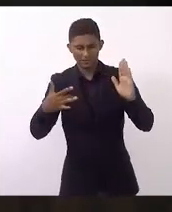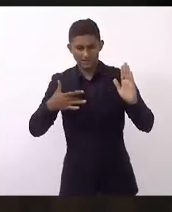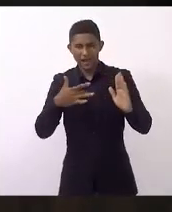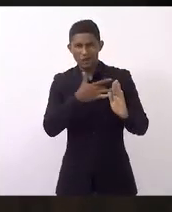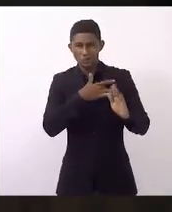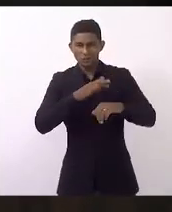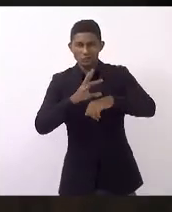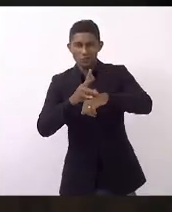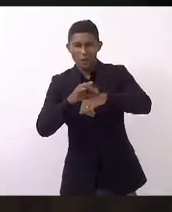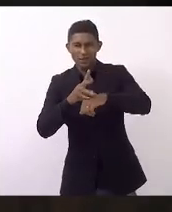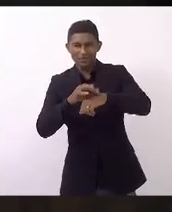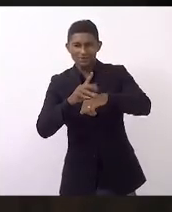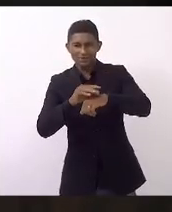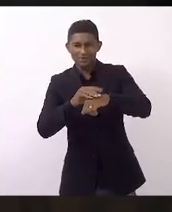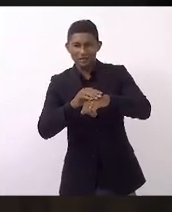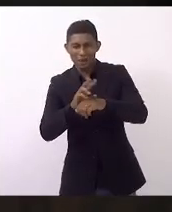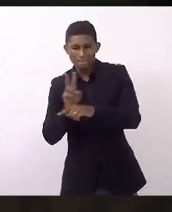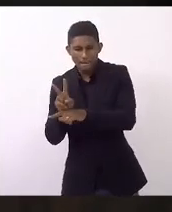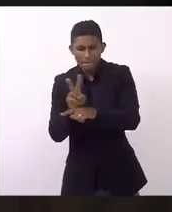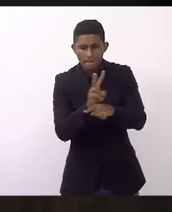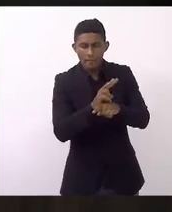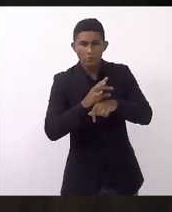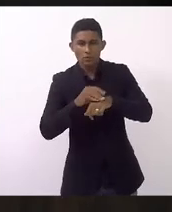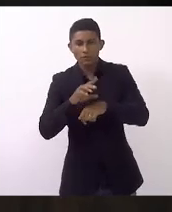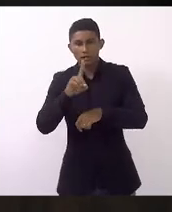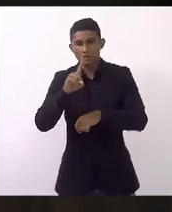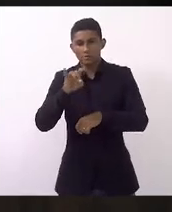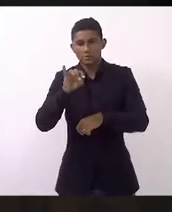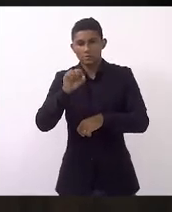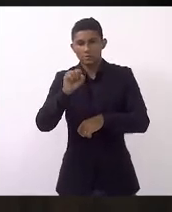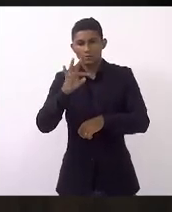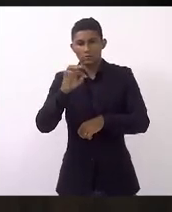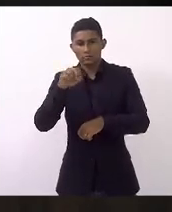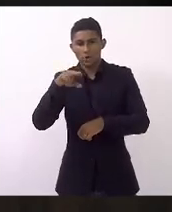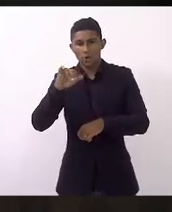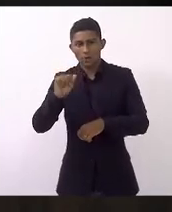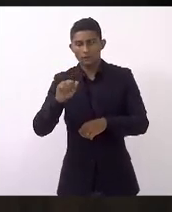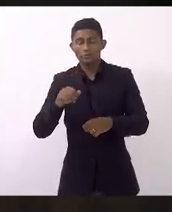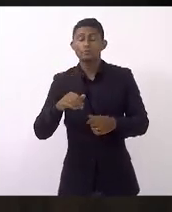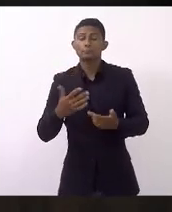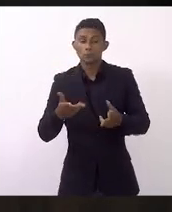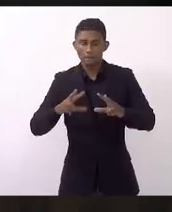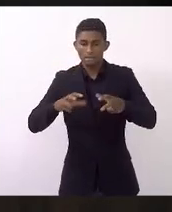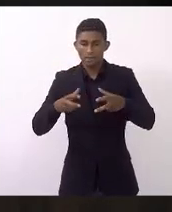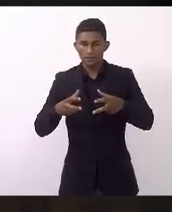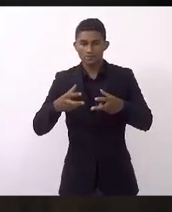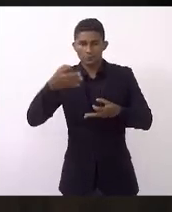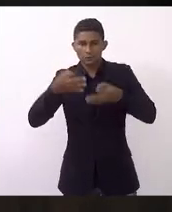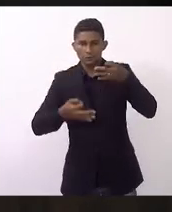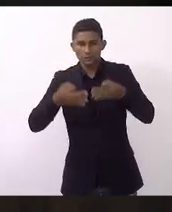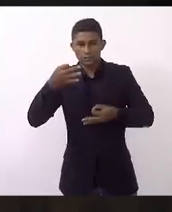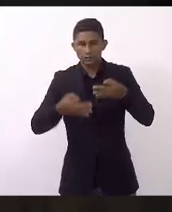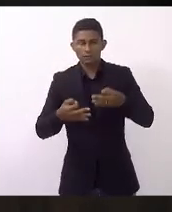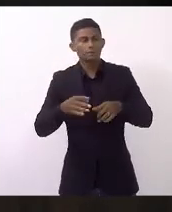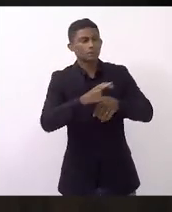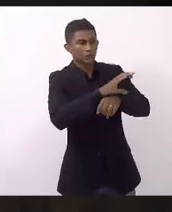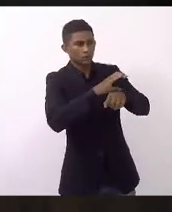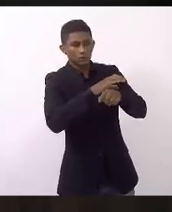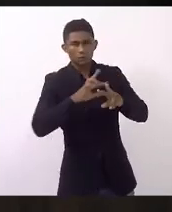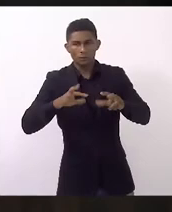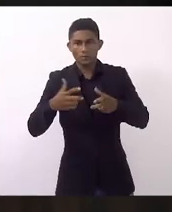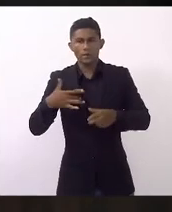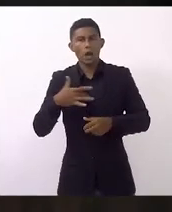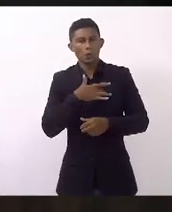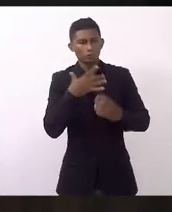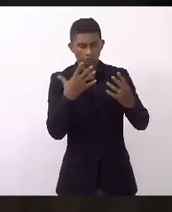de distonia no âmbito do Estado do Rio de Janeiro. Parece da Comissão de Constituição e Justiça. Pela condicionalidade, saúde favorável, de